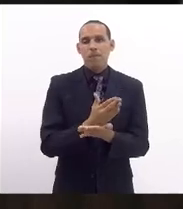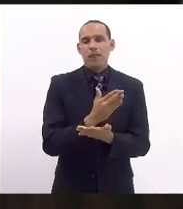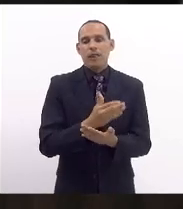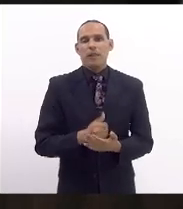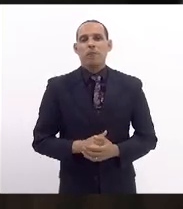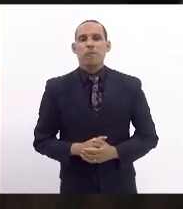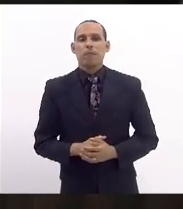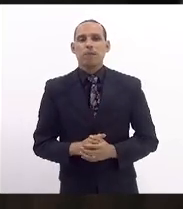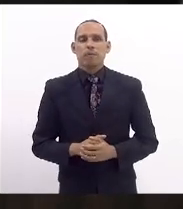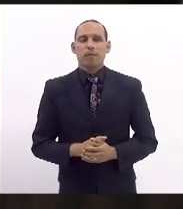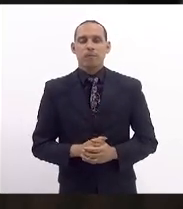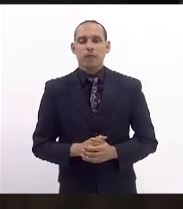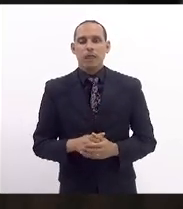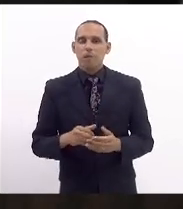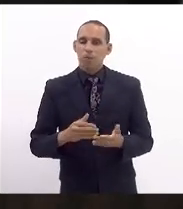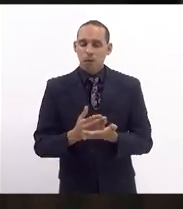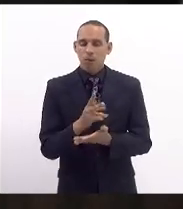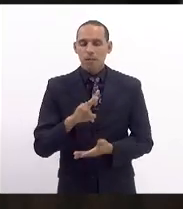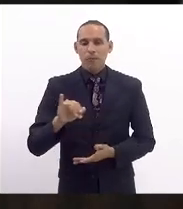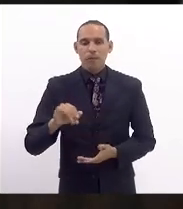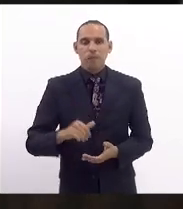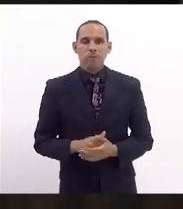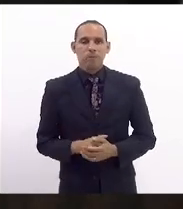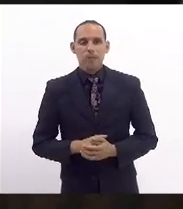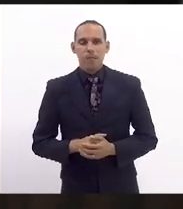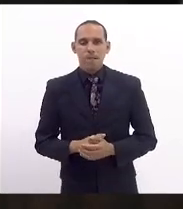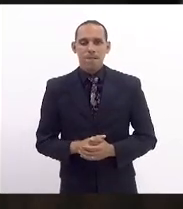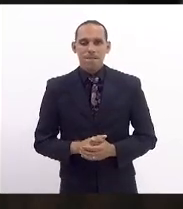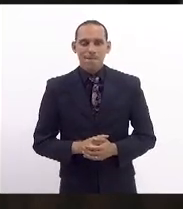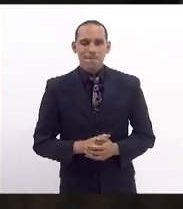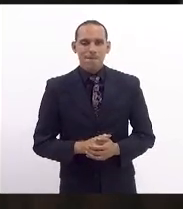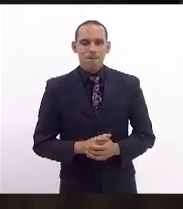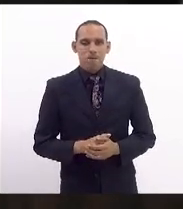Como estão provado vai à promulgação e